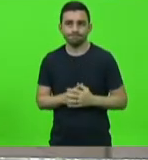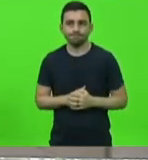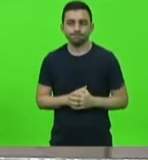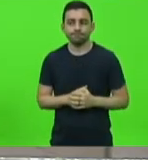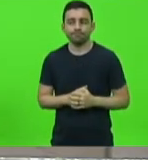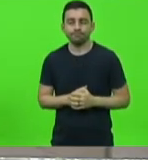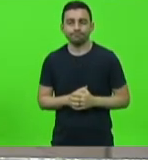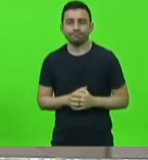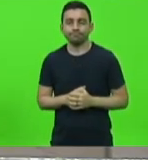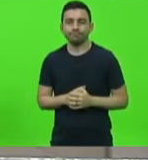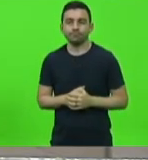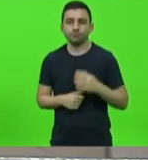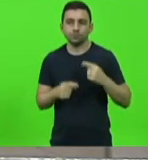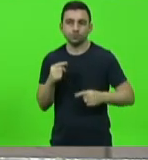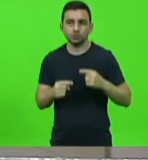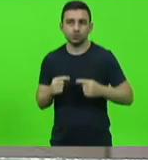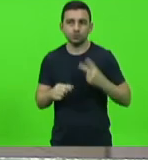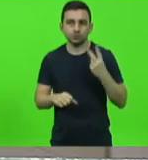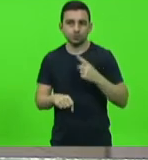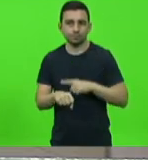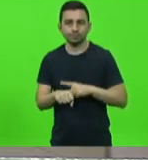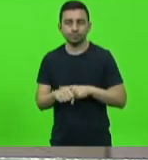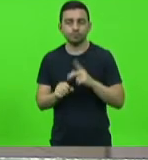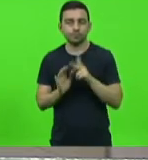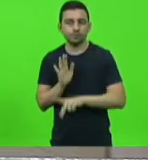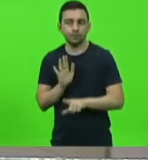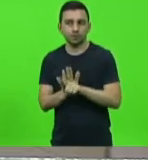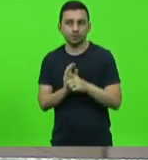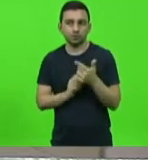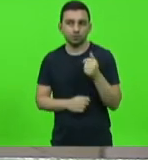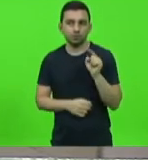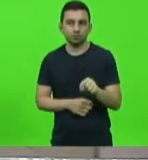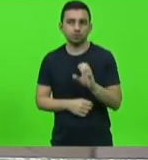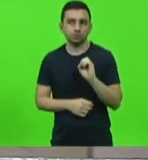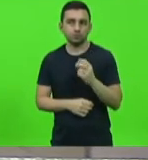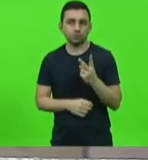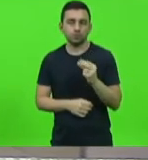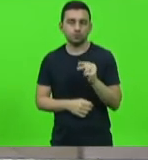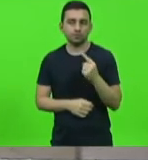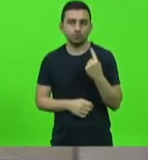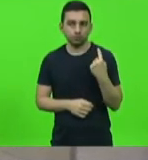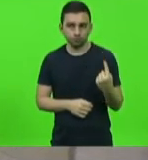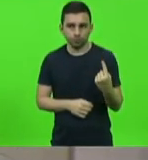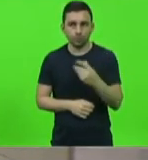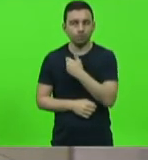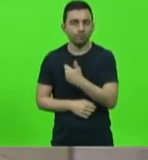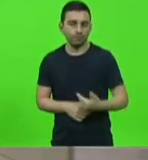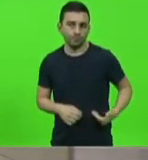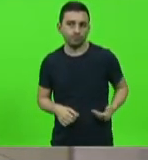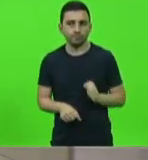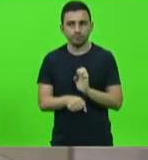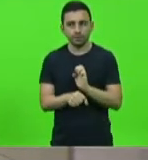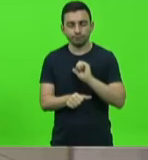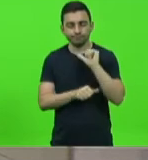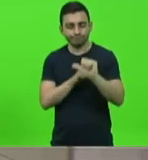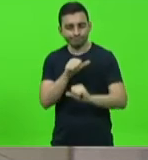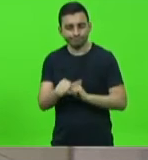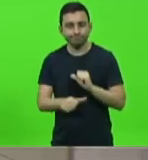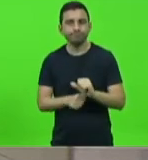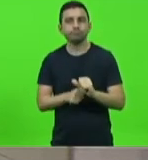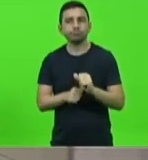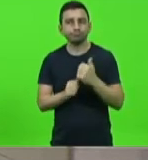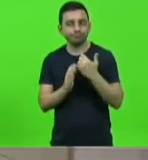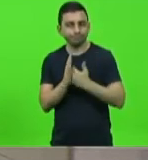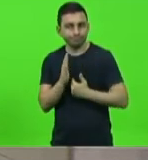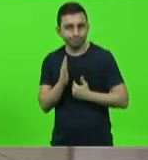Em discussão em segundo turno, projeto de lei complementar 12.0/2021, autor Governo do Estado, reajusta o subsídio mensal das